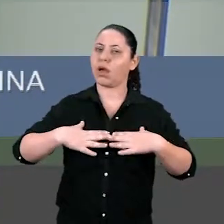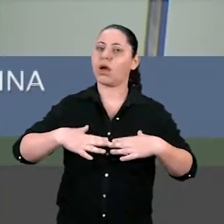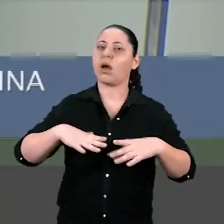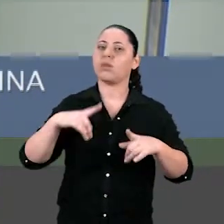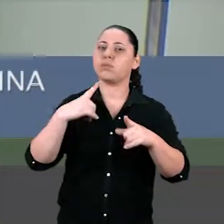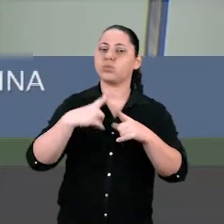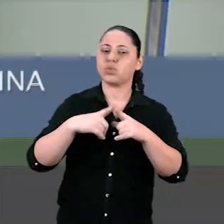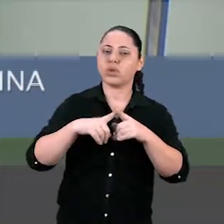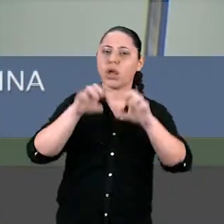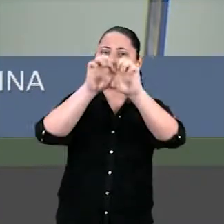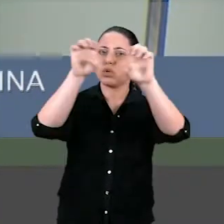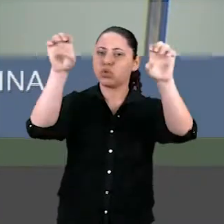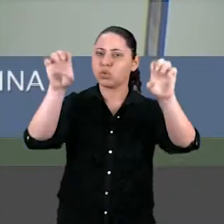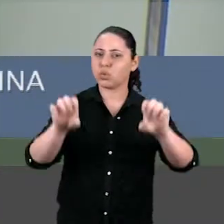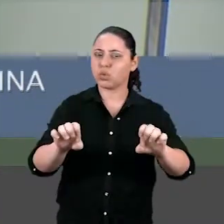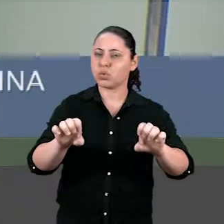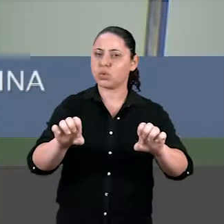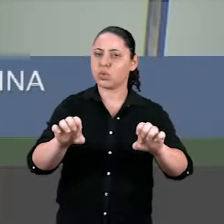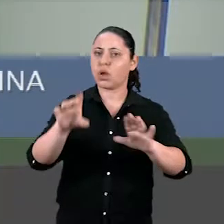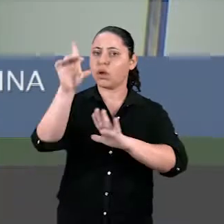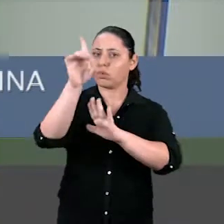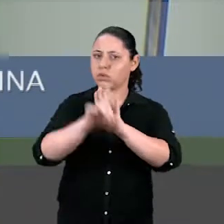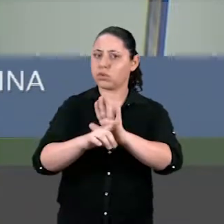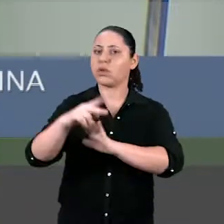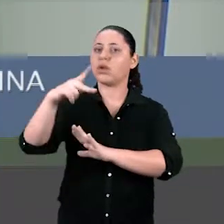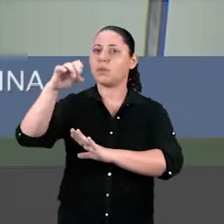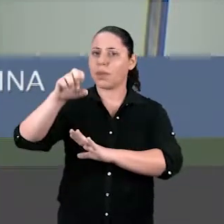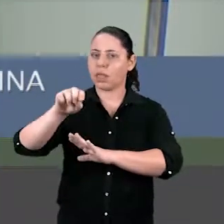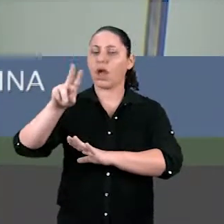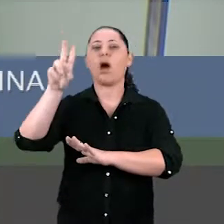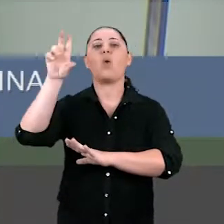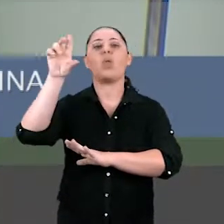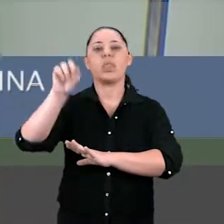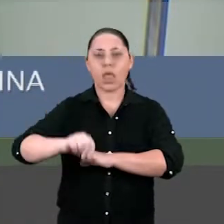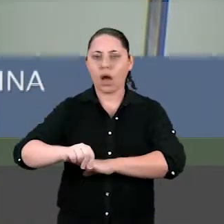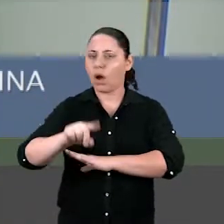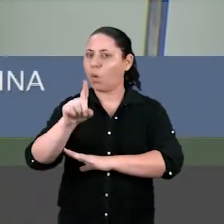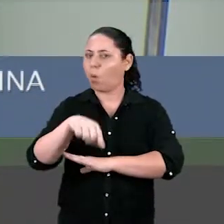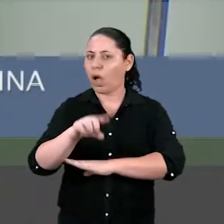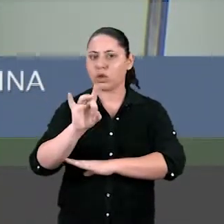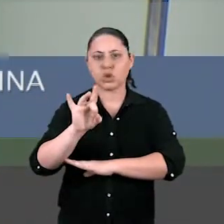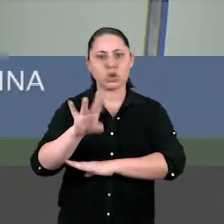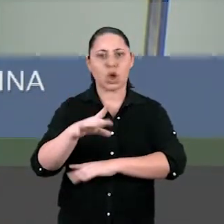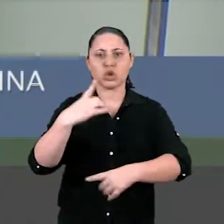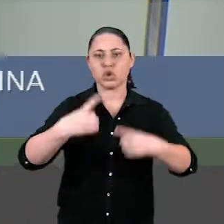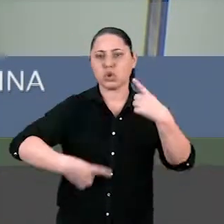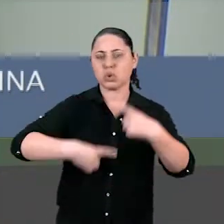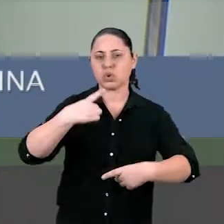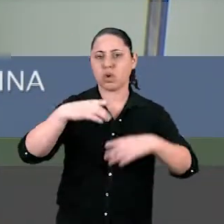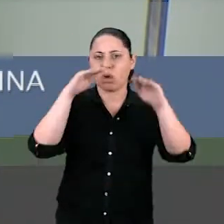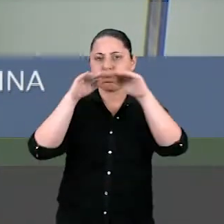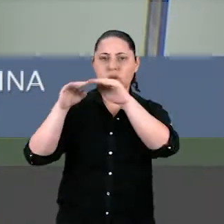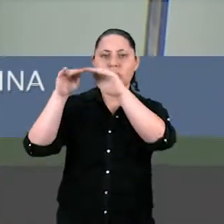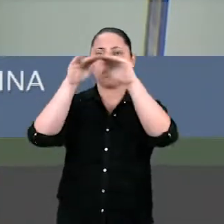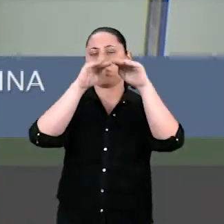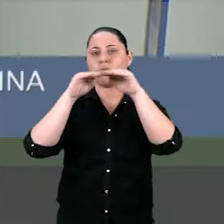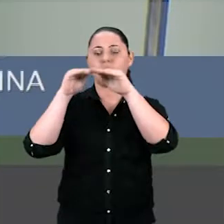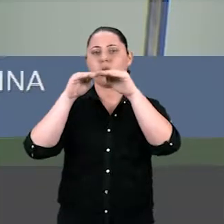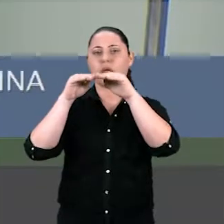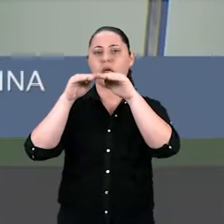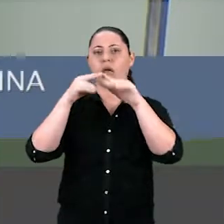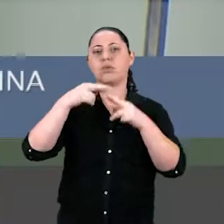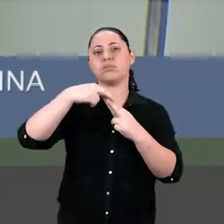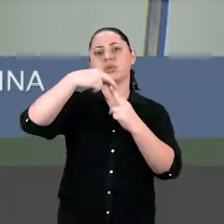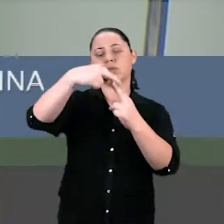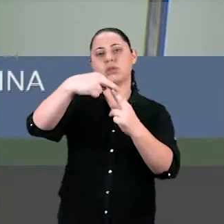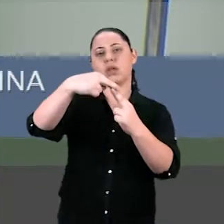a estrutura do direito penal não se propõe a uma interface com discussões sobre a democracia, sobre a representatividade, sobre